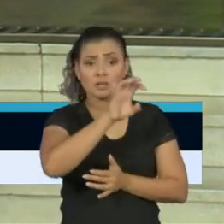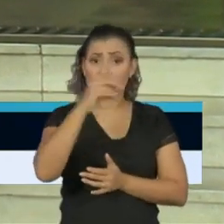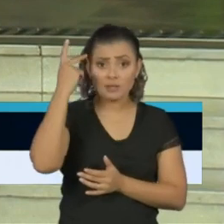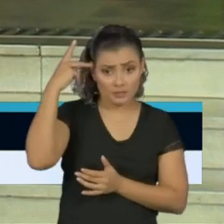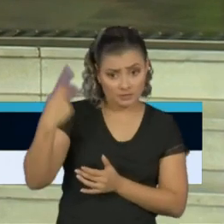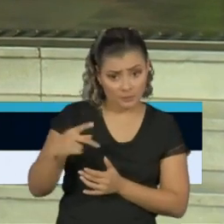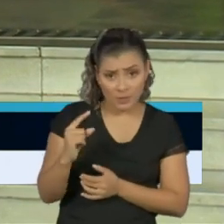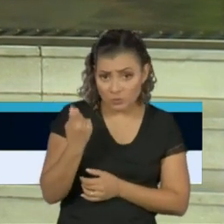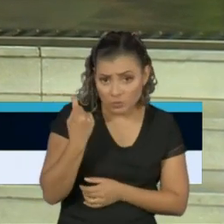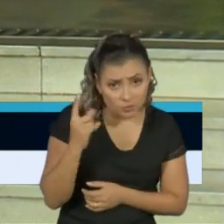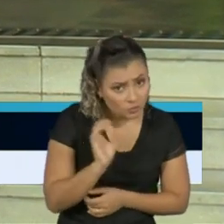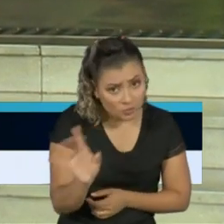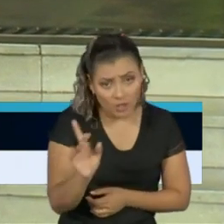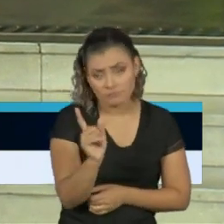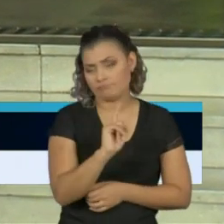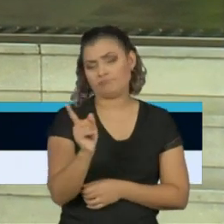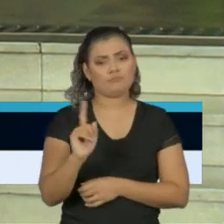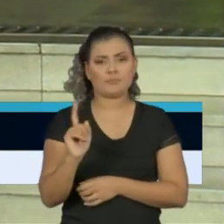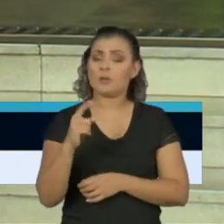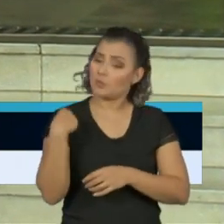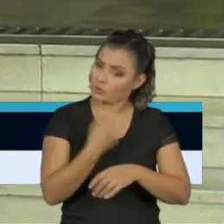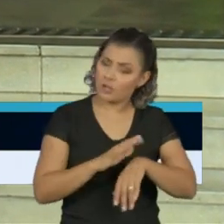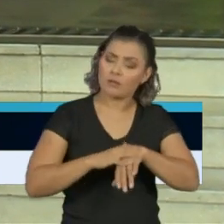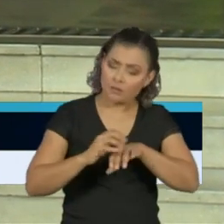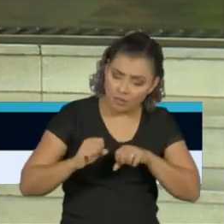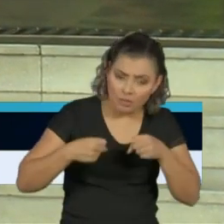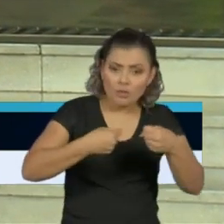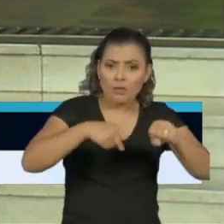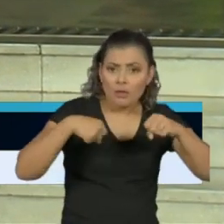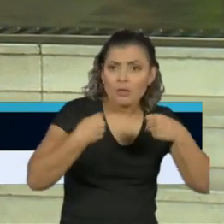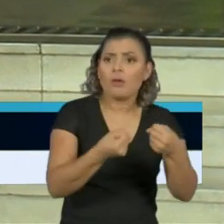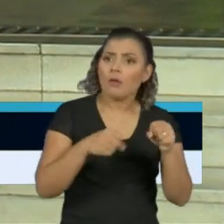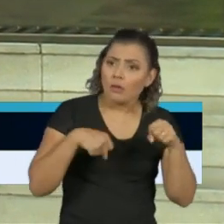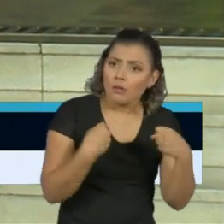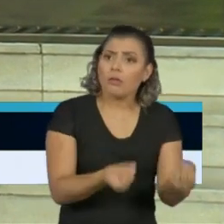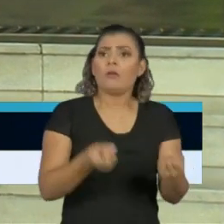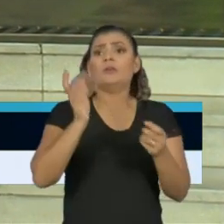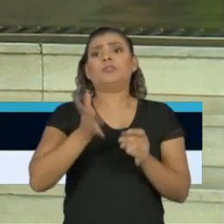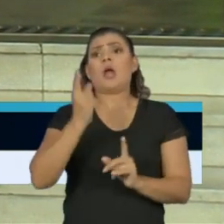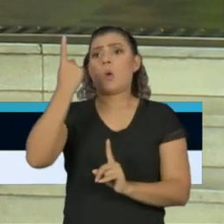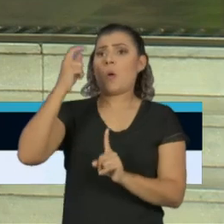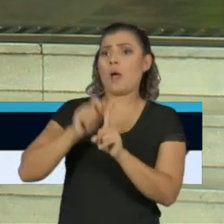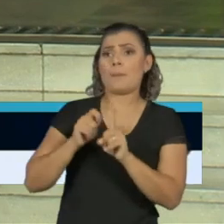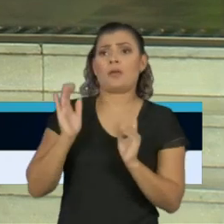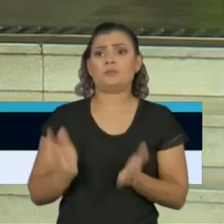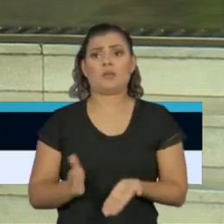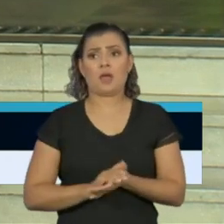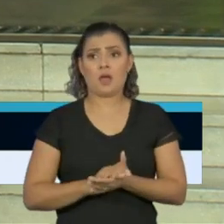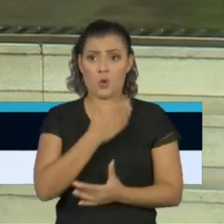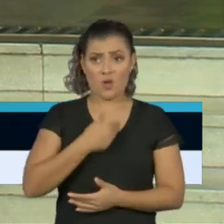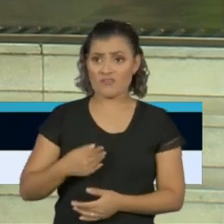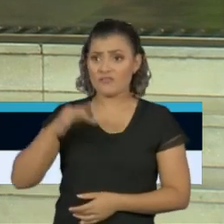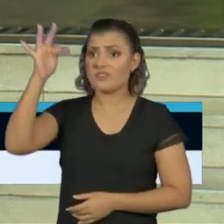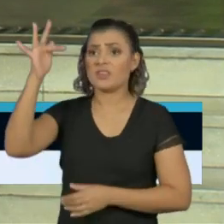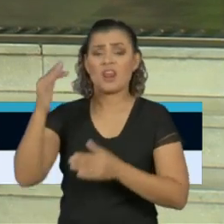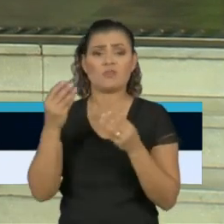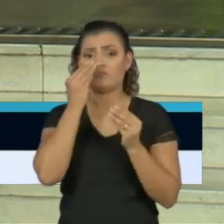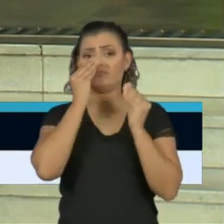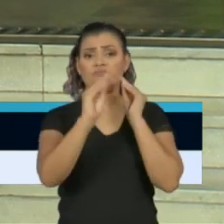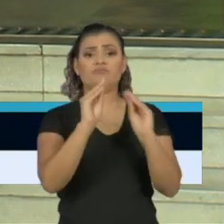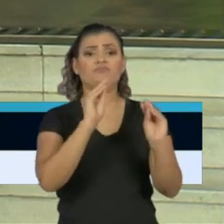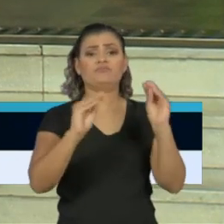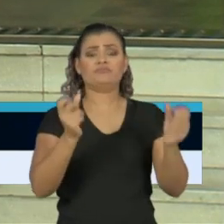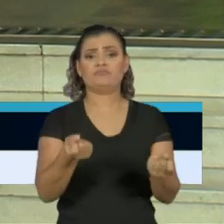não é o único, estejam fazendo isso de maneira dedicada há mais de um mês e o governo federal não tenha